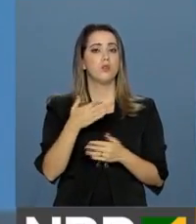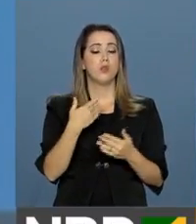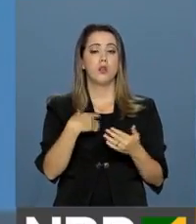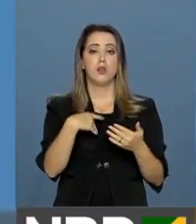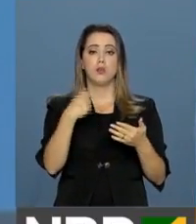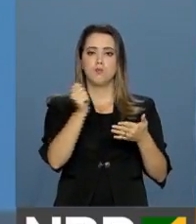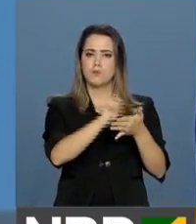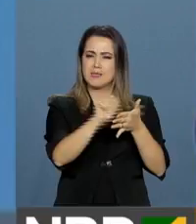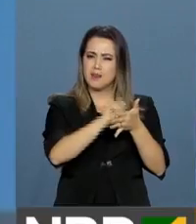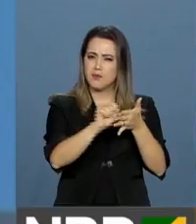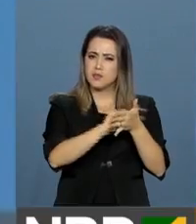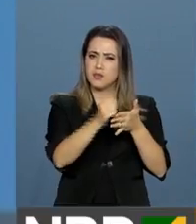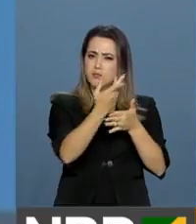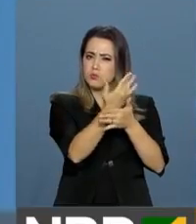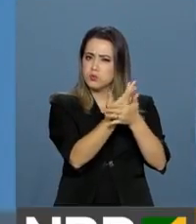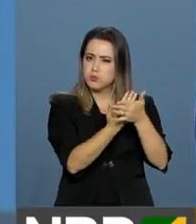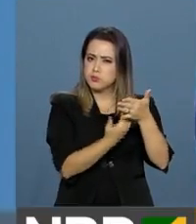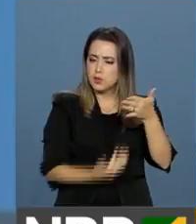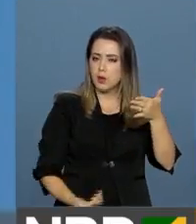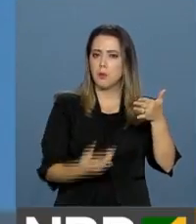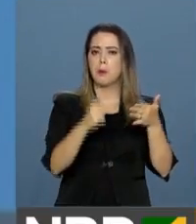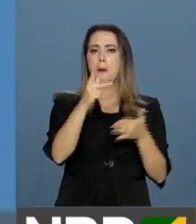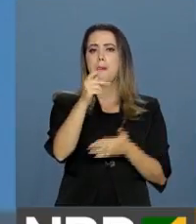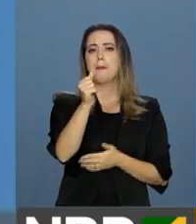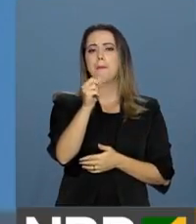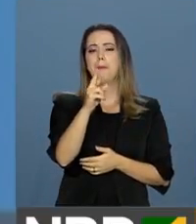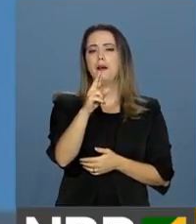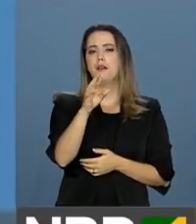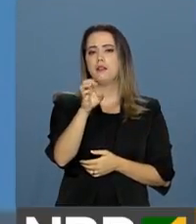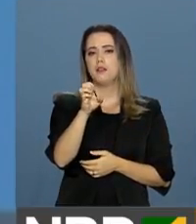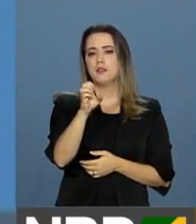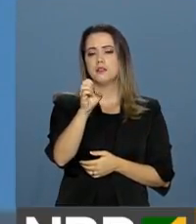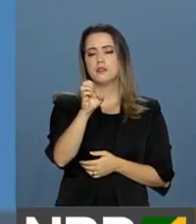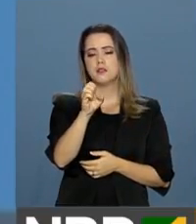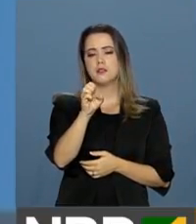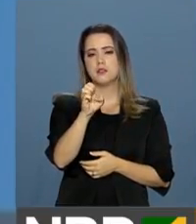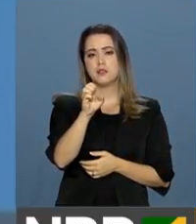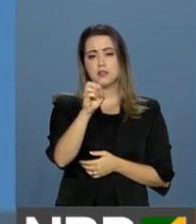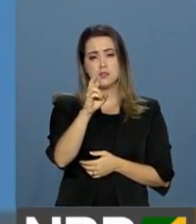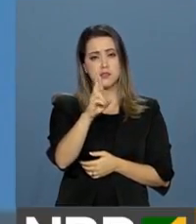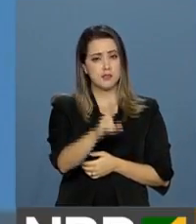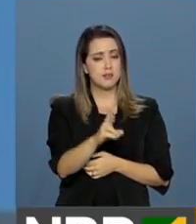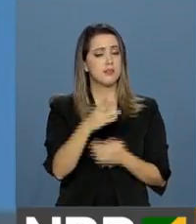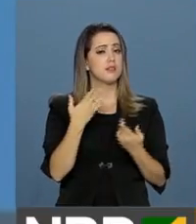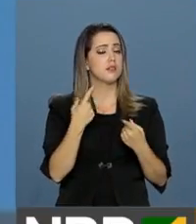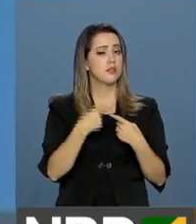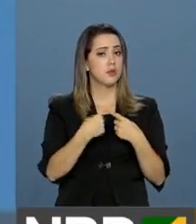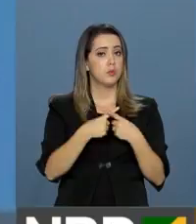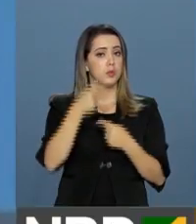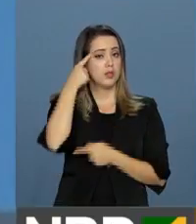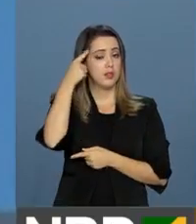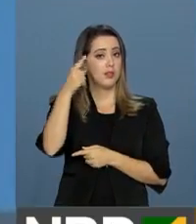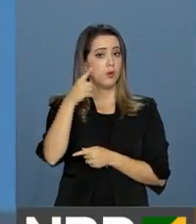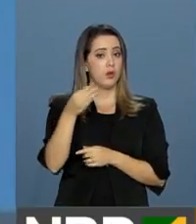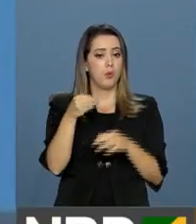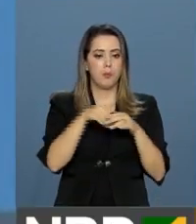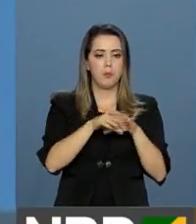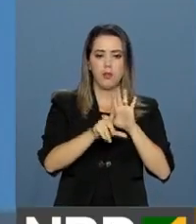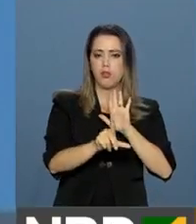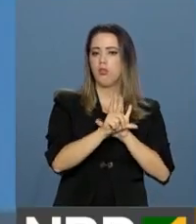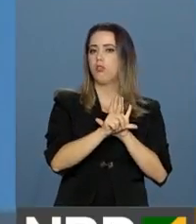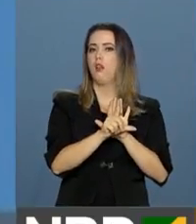não é e os seus pareceres devem estão sempre pautados pela idéia da legalidade